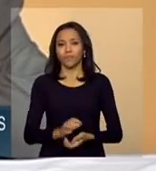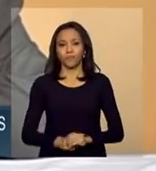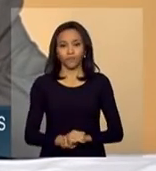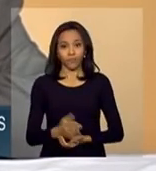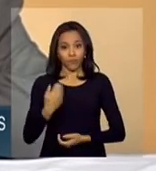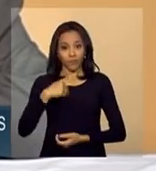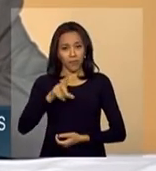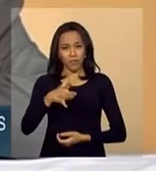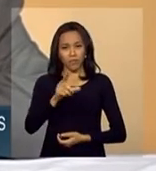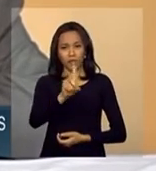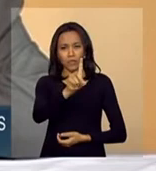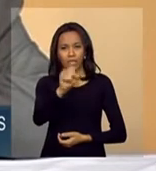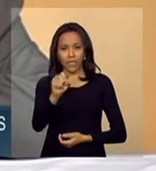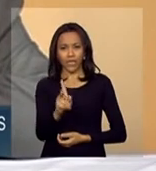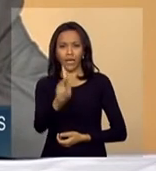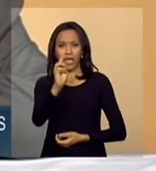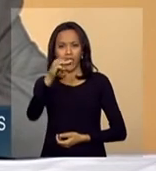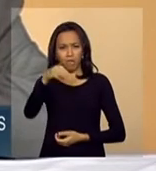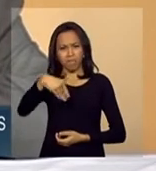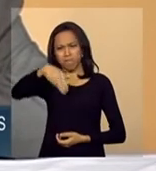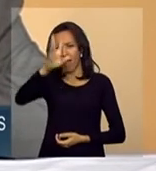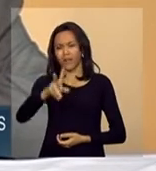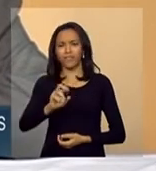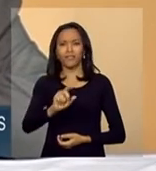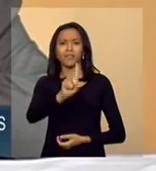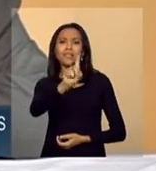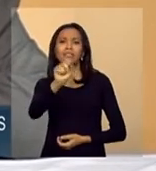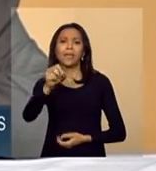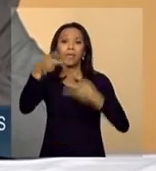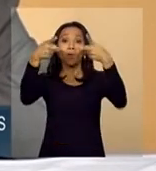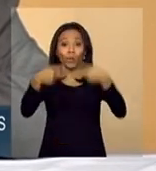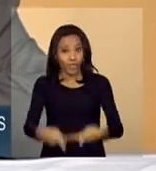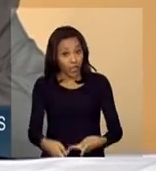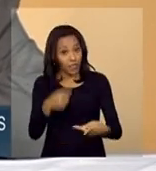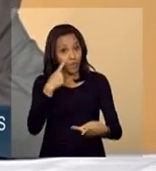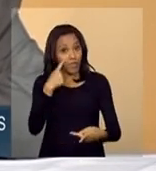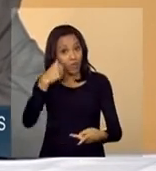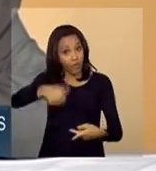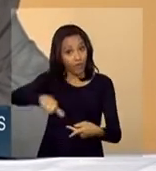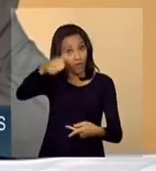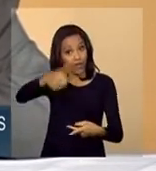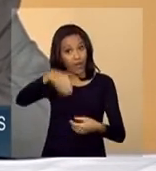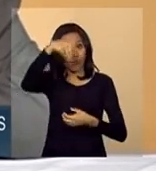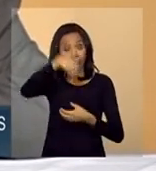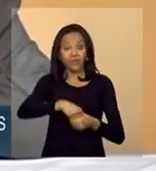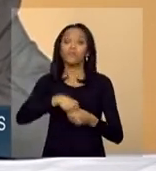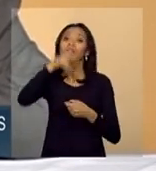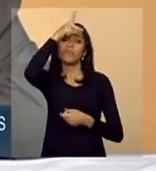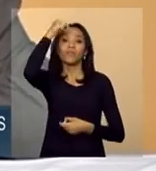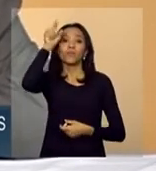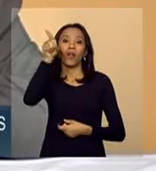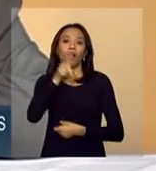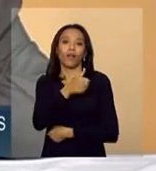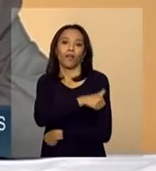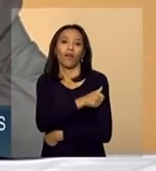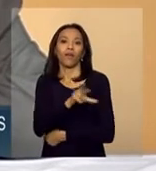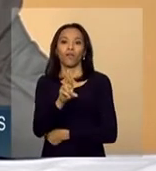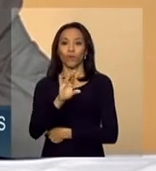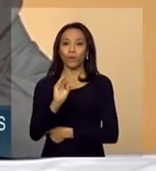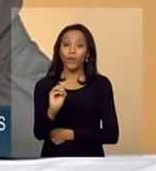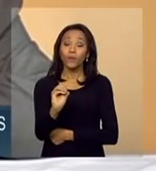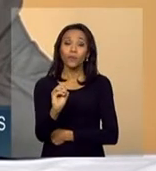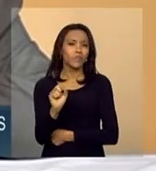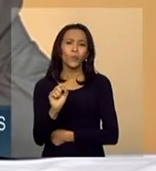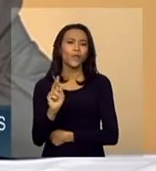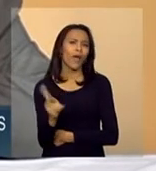pouco mais de 100 quilômetros, são mais de 100 projetos que nós temos que submeter aos órgãos competentes da Prefeitura do Rio de Janeiro. O